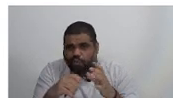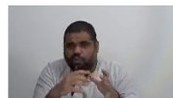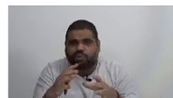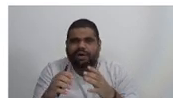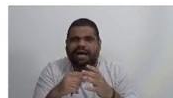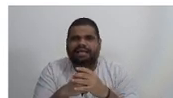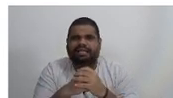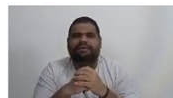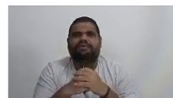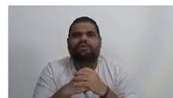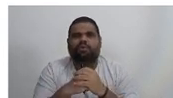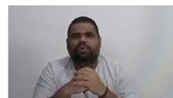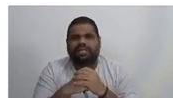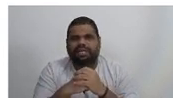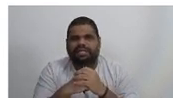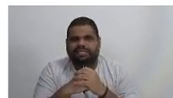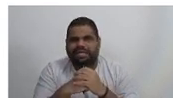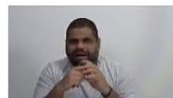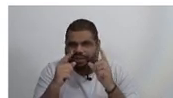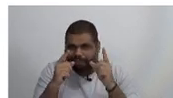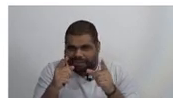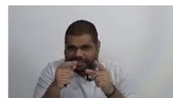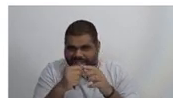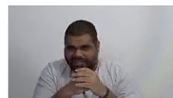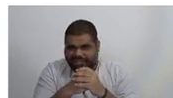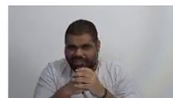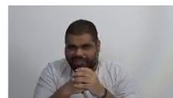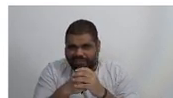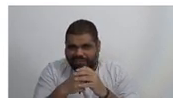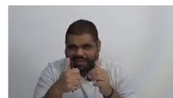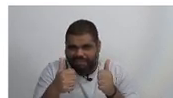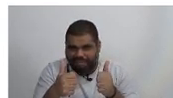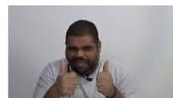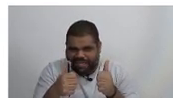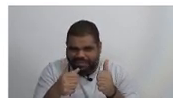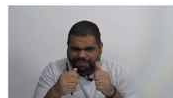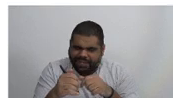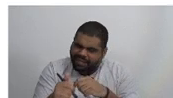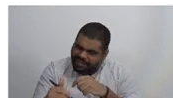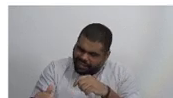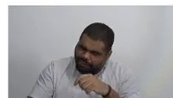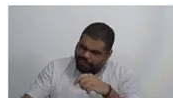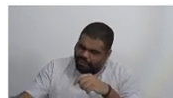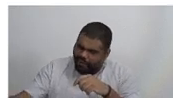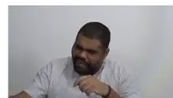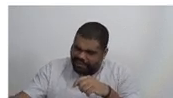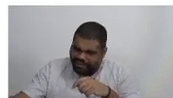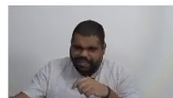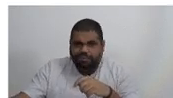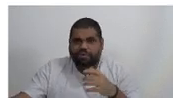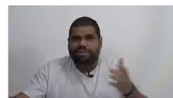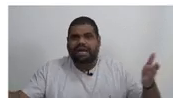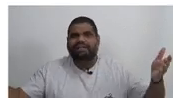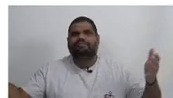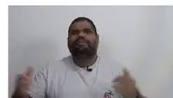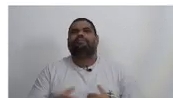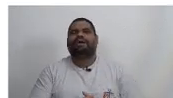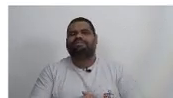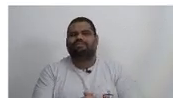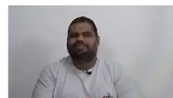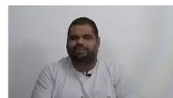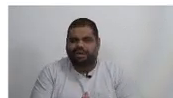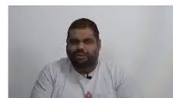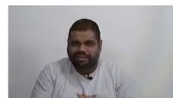estar em algum lugar ali o link dessa aula para você assistir. Beleza? Então, pessoal, é isso aí. Muito obrigado